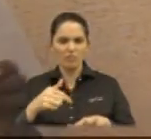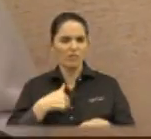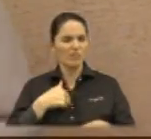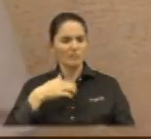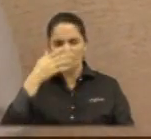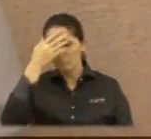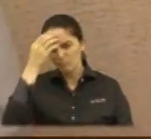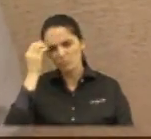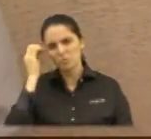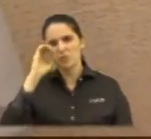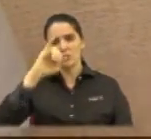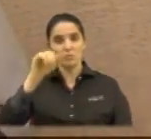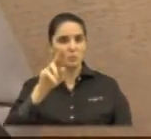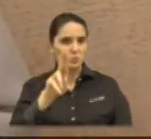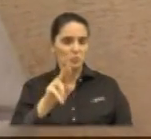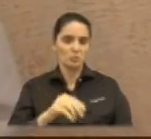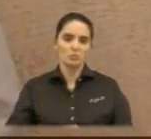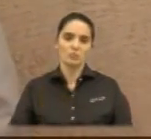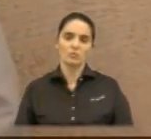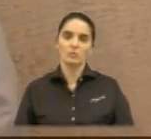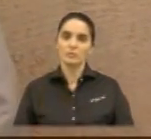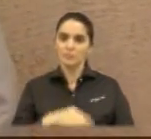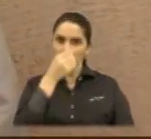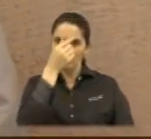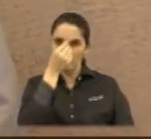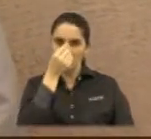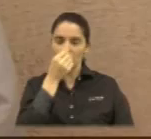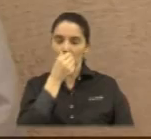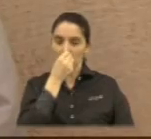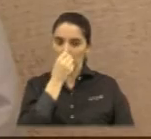Negão, o Jorge de Freitas,